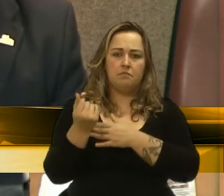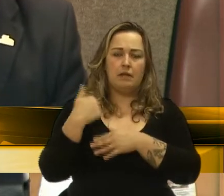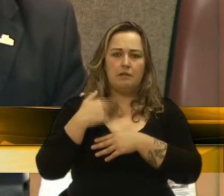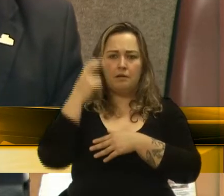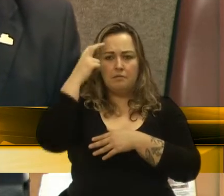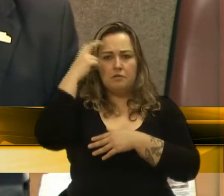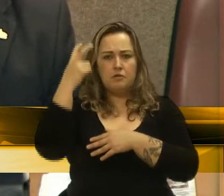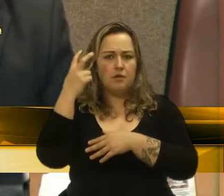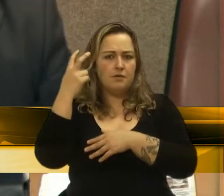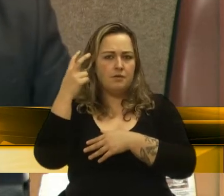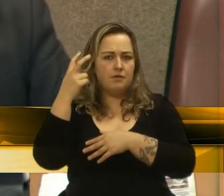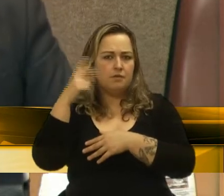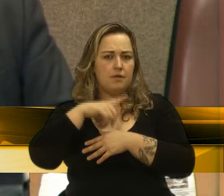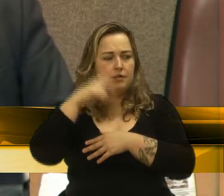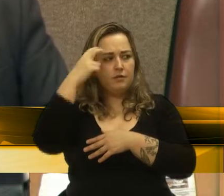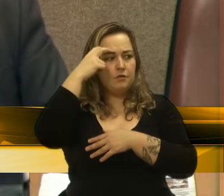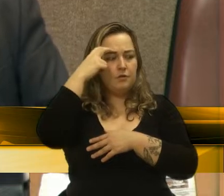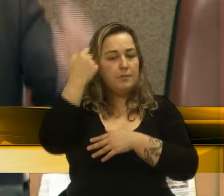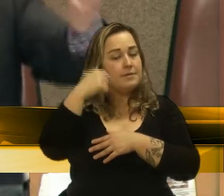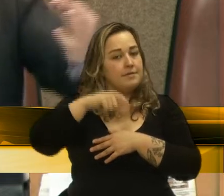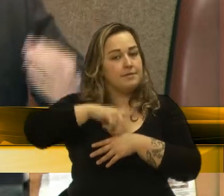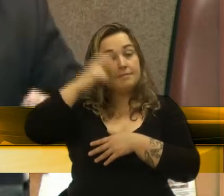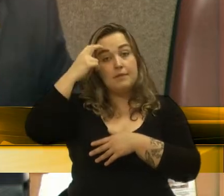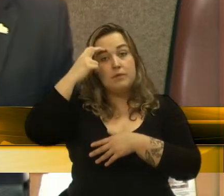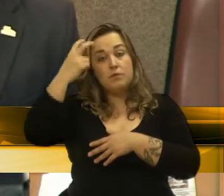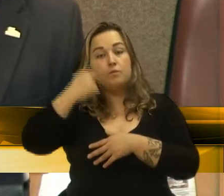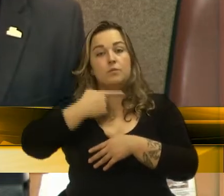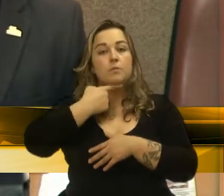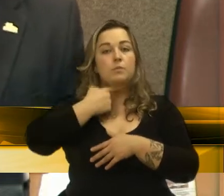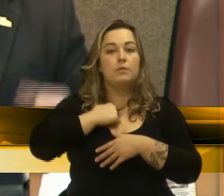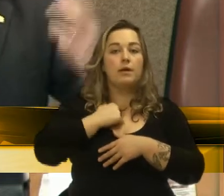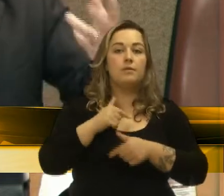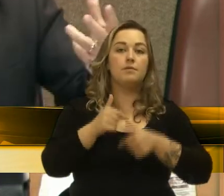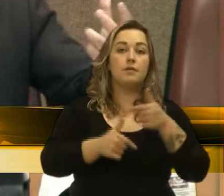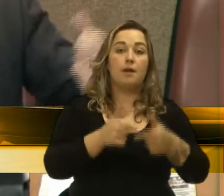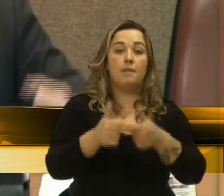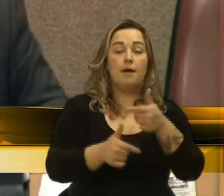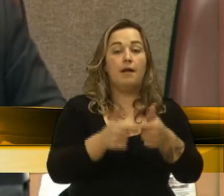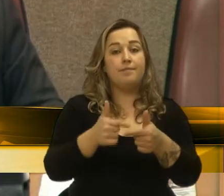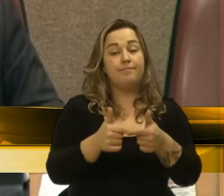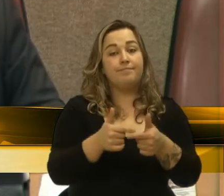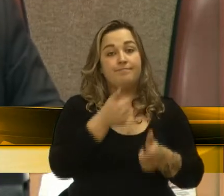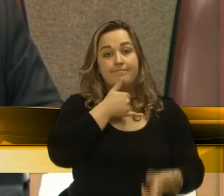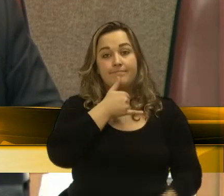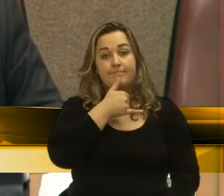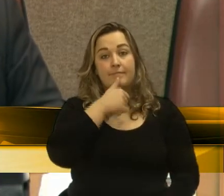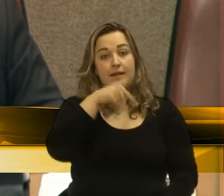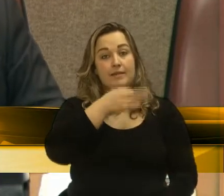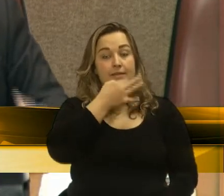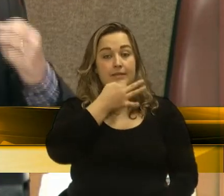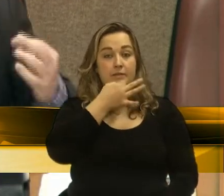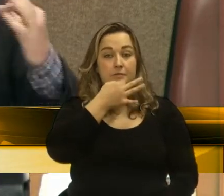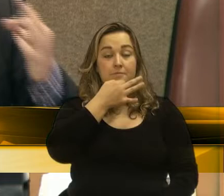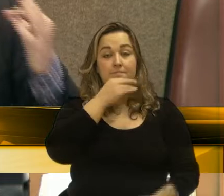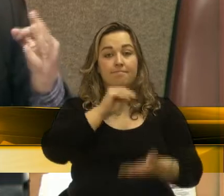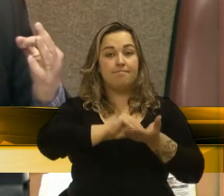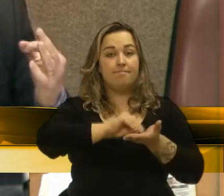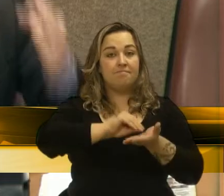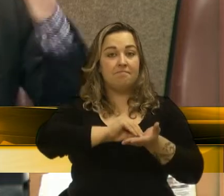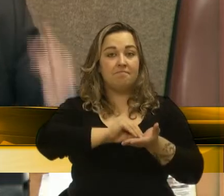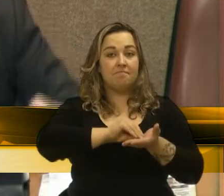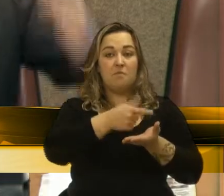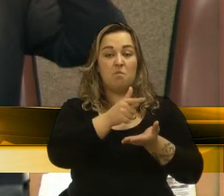Inteligência e vontade de trabalhar. Foi isso que ela falou, que infelizmente está faltando aqui em Caxias do Sul. Se não Guiné